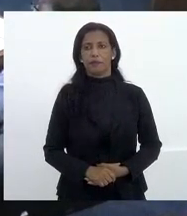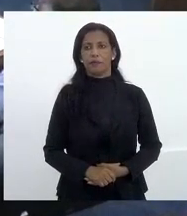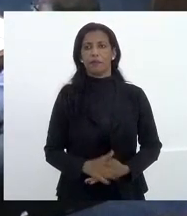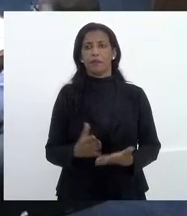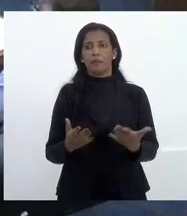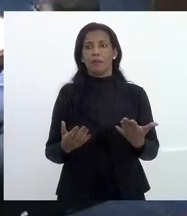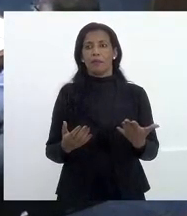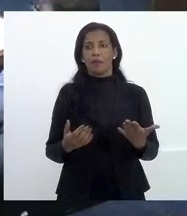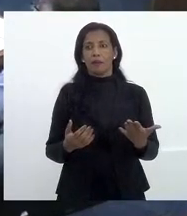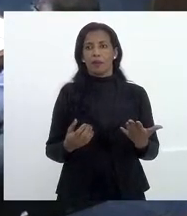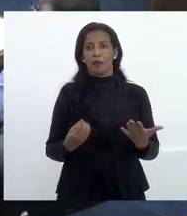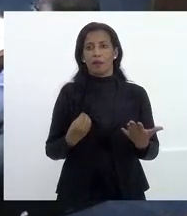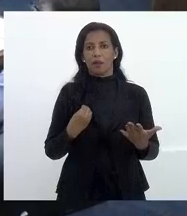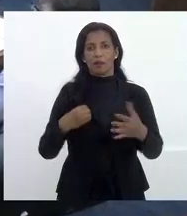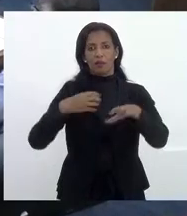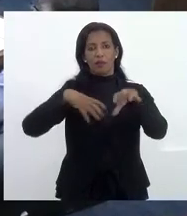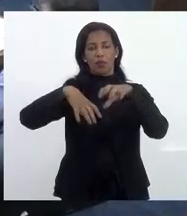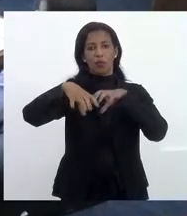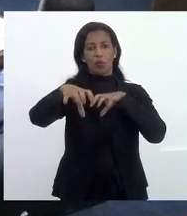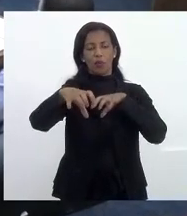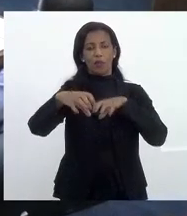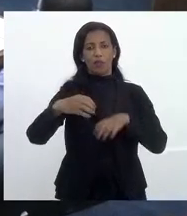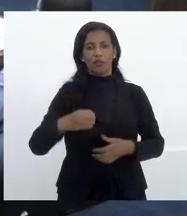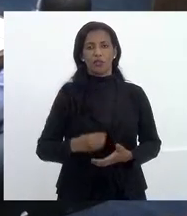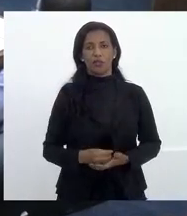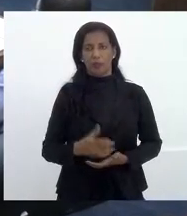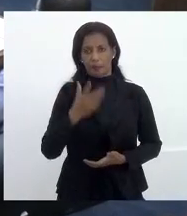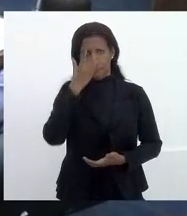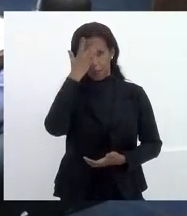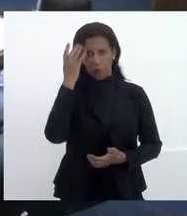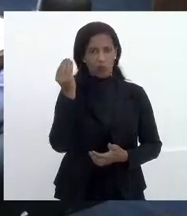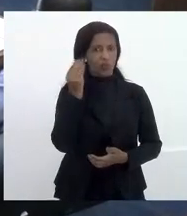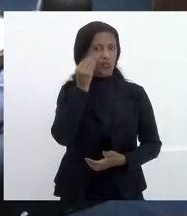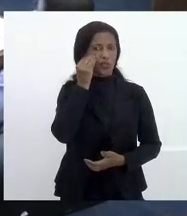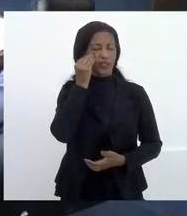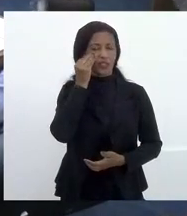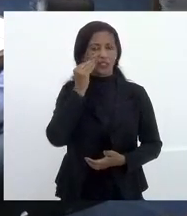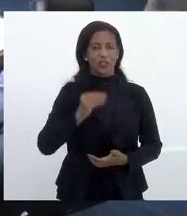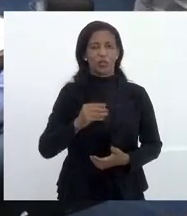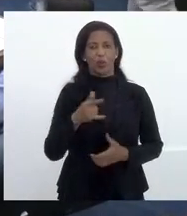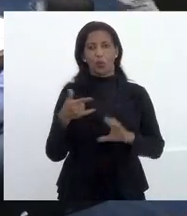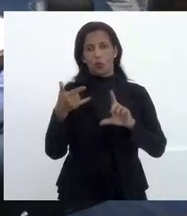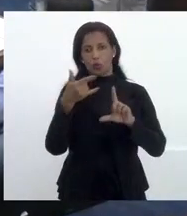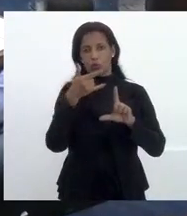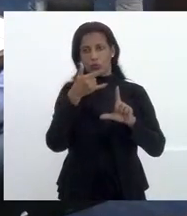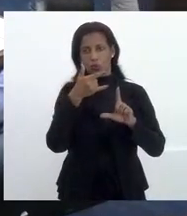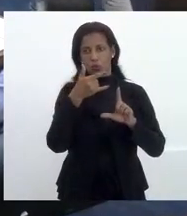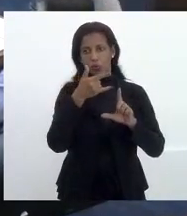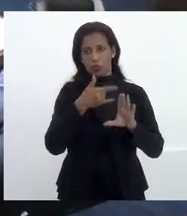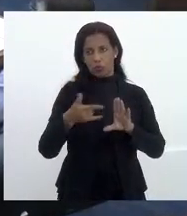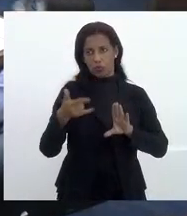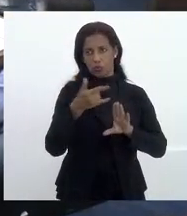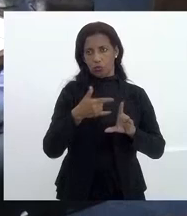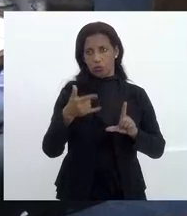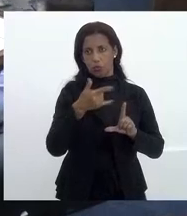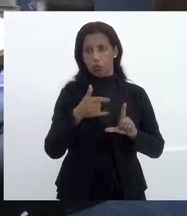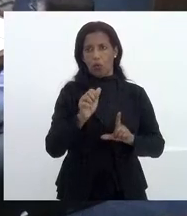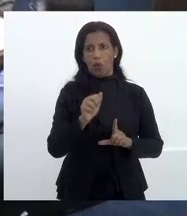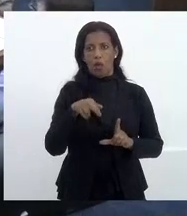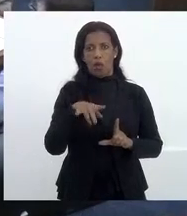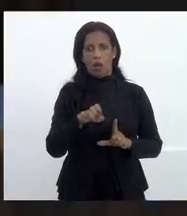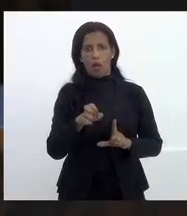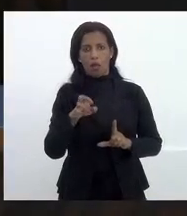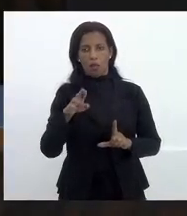registrar a presença virtualmente Aqui as pessoas que nos acompanham via plataforma Zoom ao Anderson